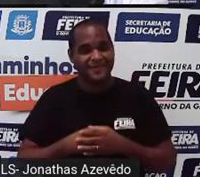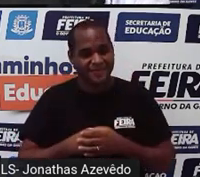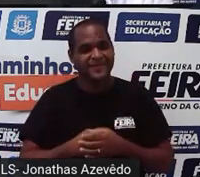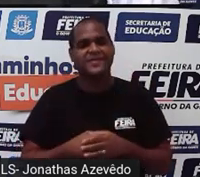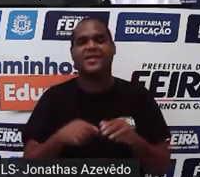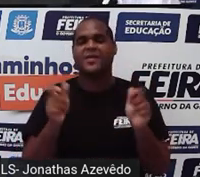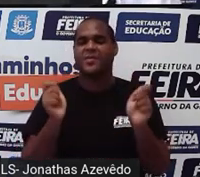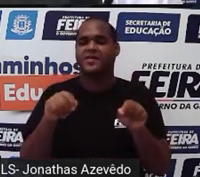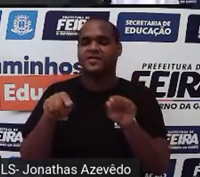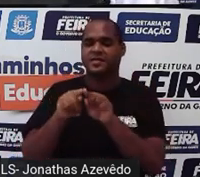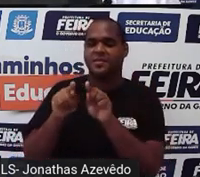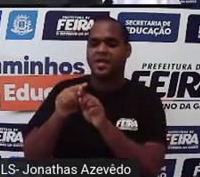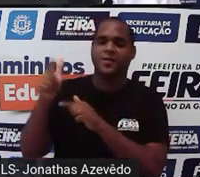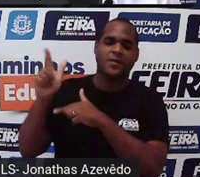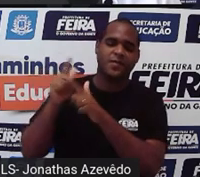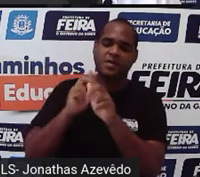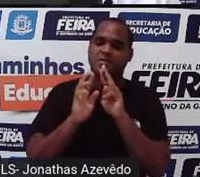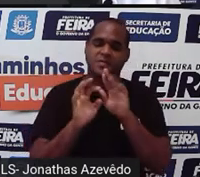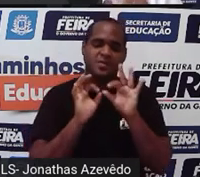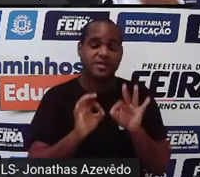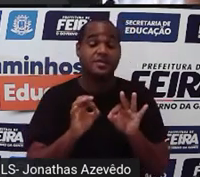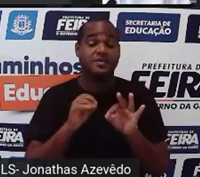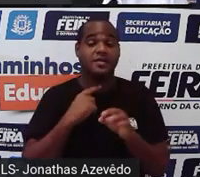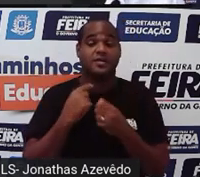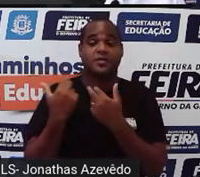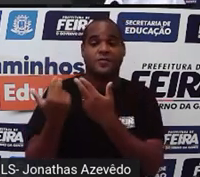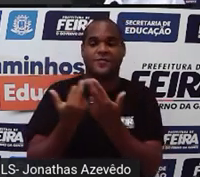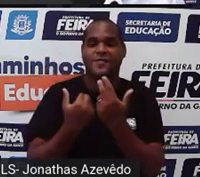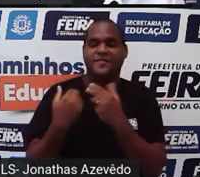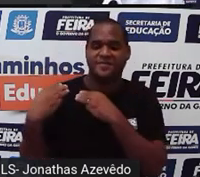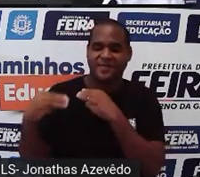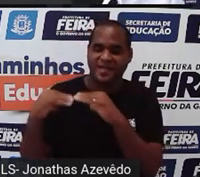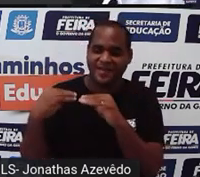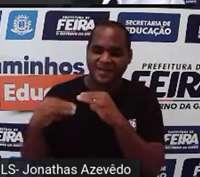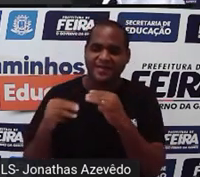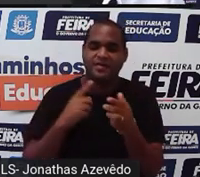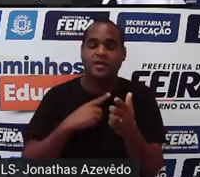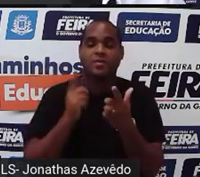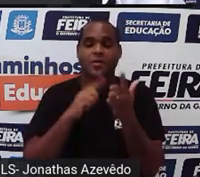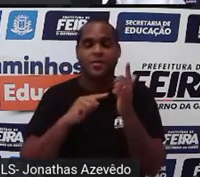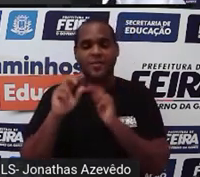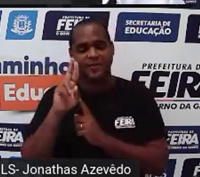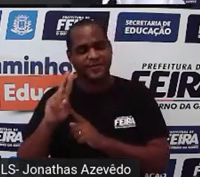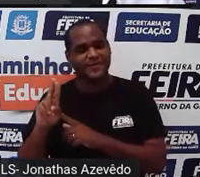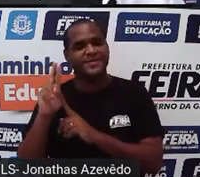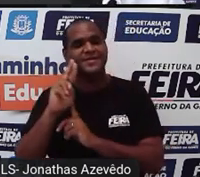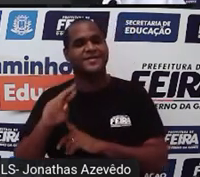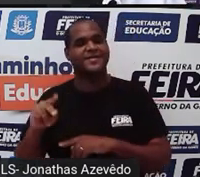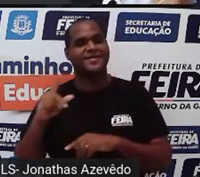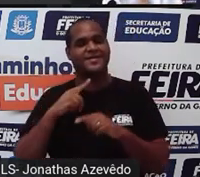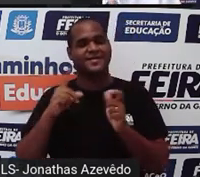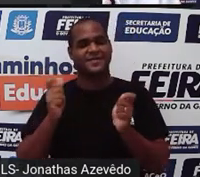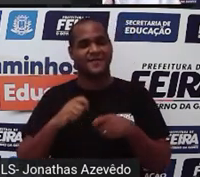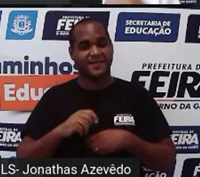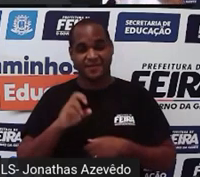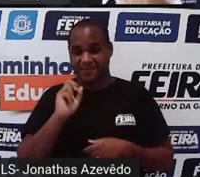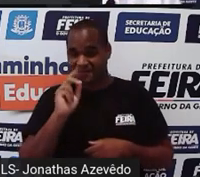também gerou o mesmo resultado que os outros métodos que a gente já usou bacana